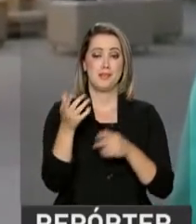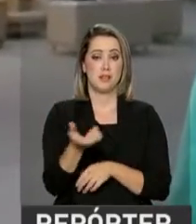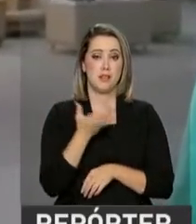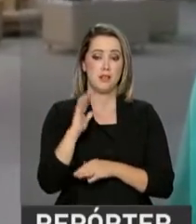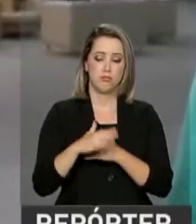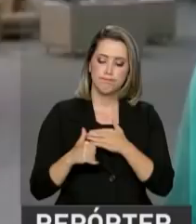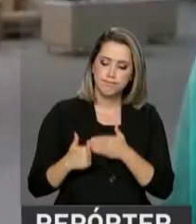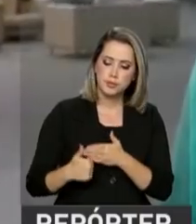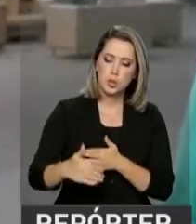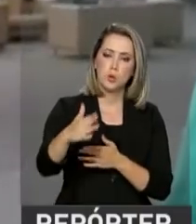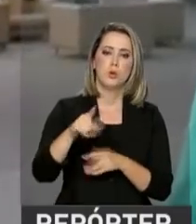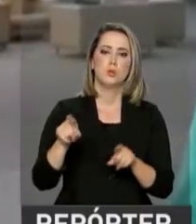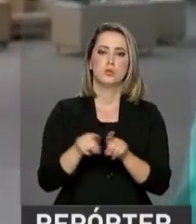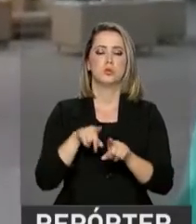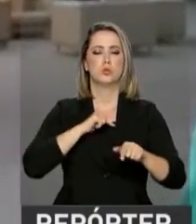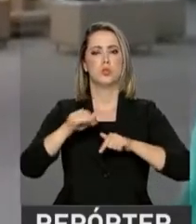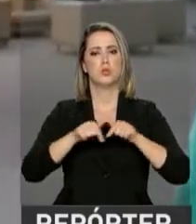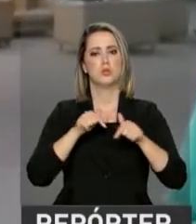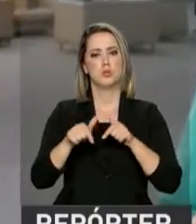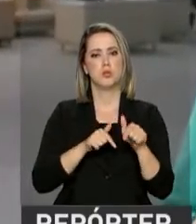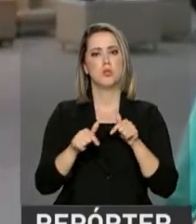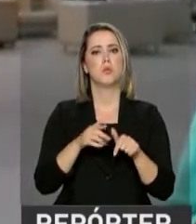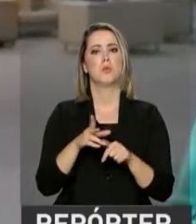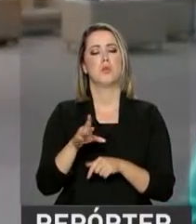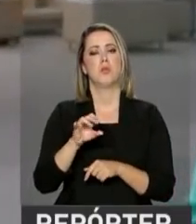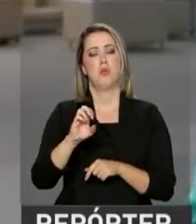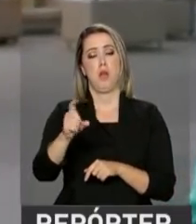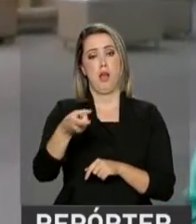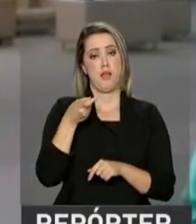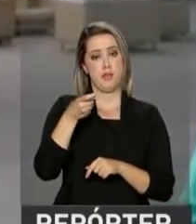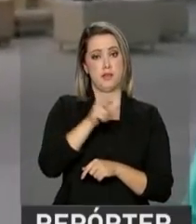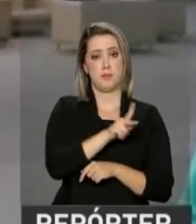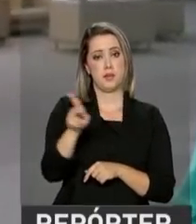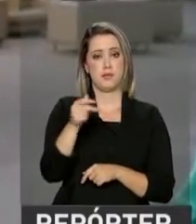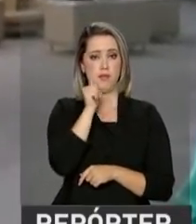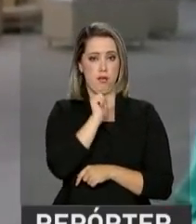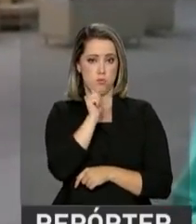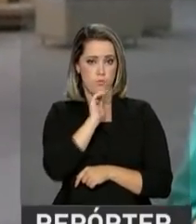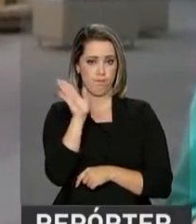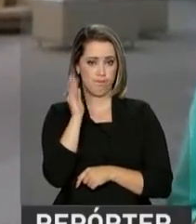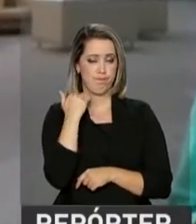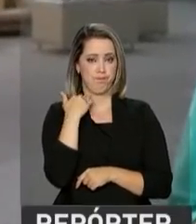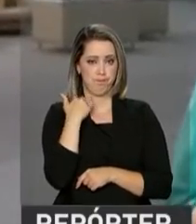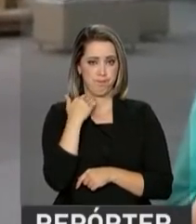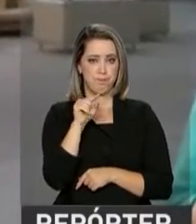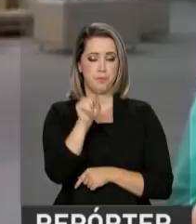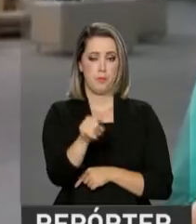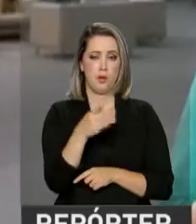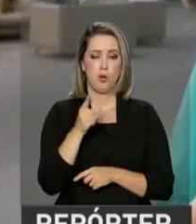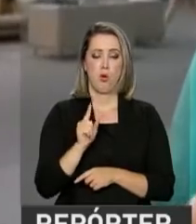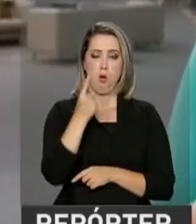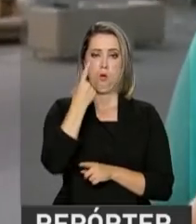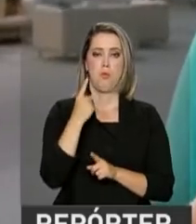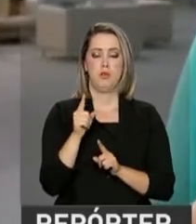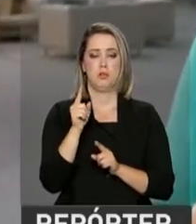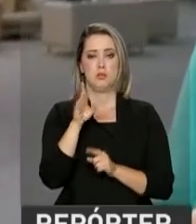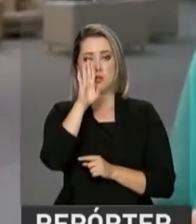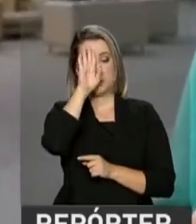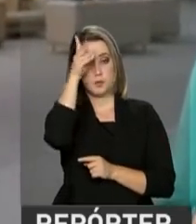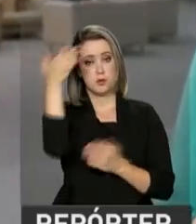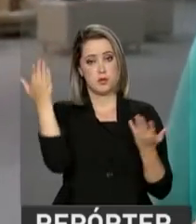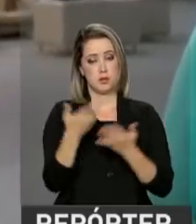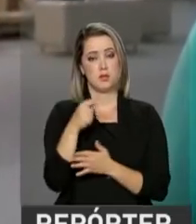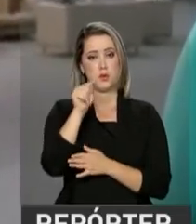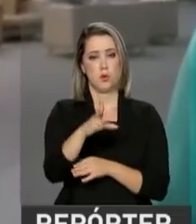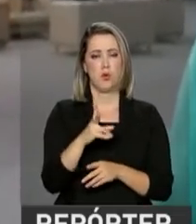dar continuidade aos trabalhos da ex-presidente do banco. De acordo com Rabelo de Castro, uma das prioridades agora